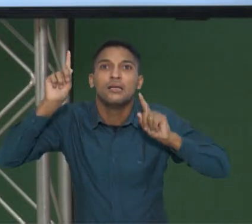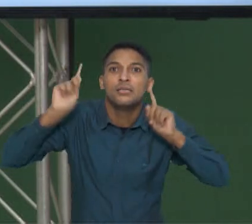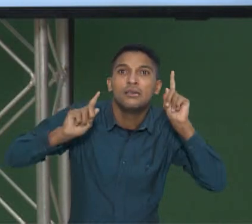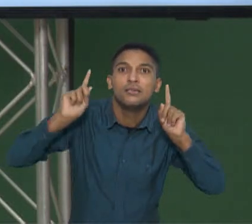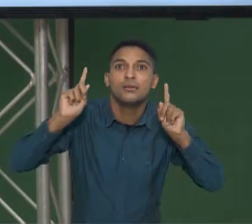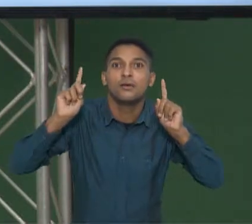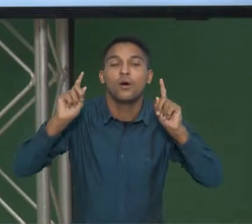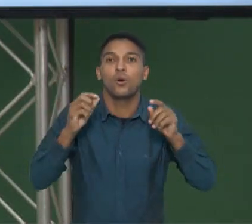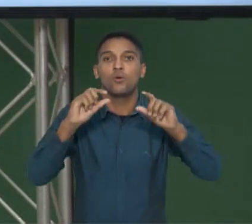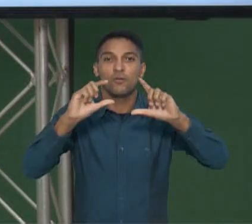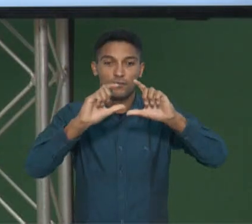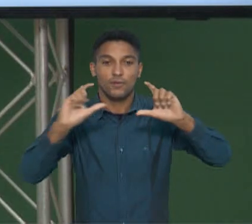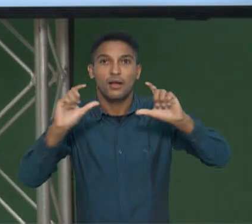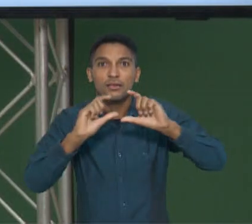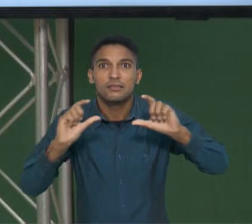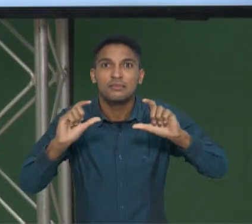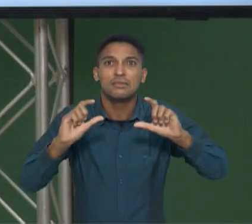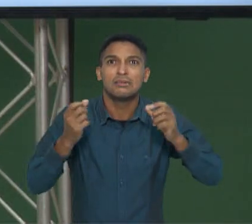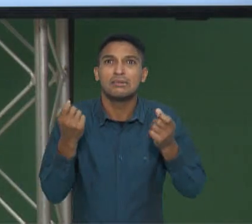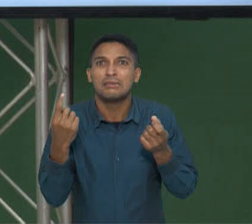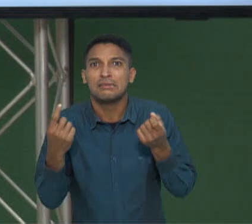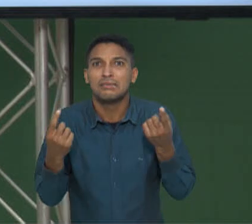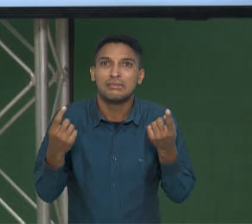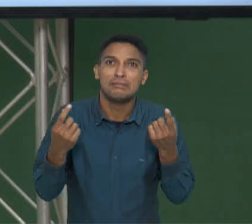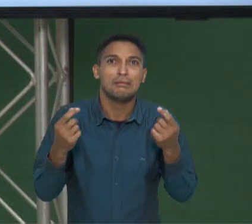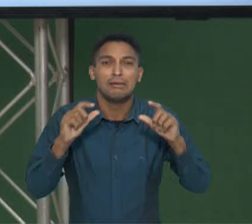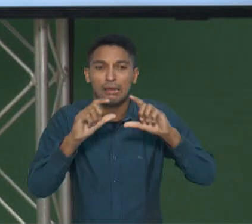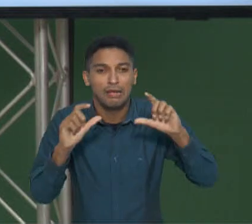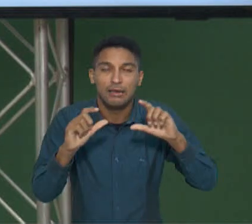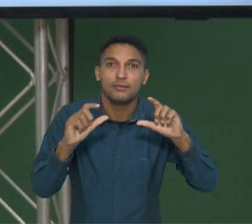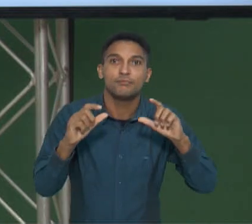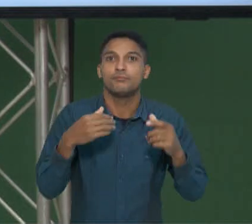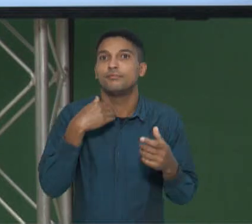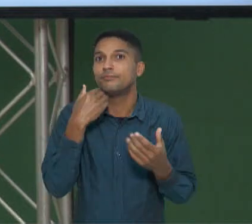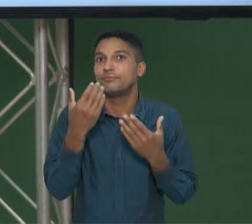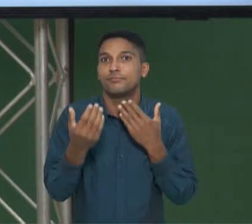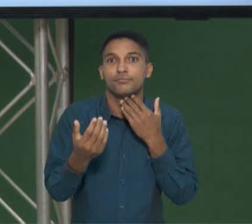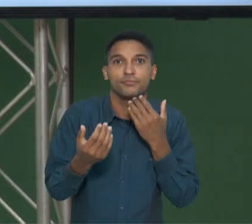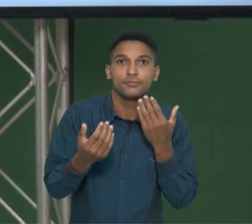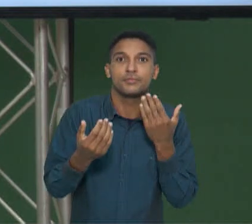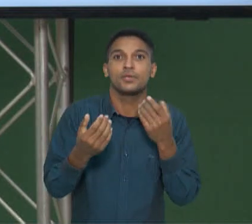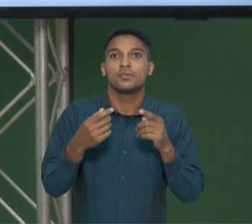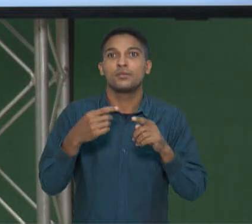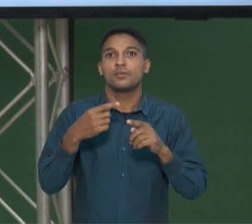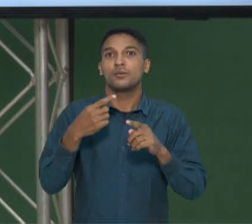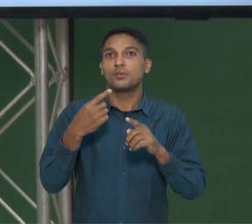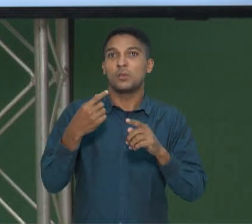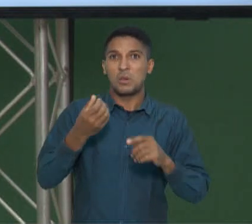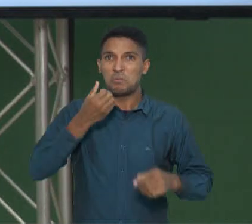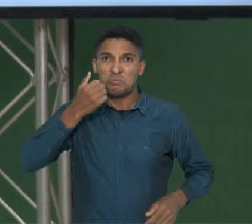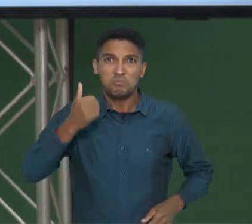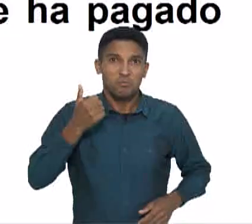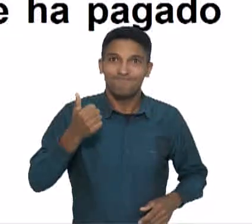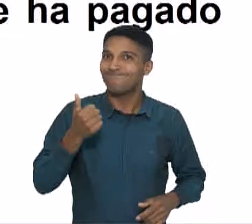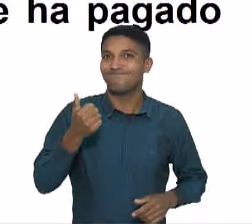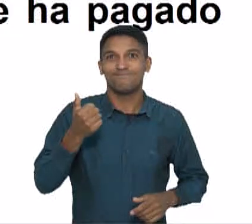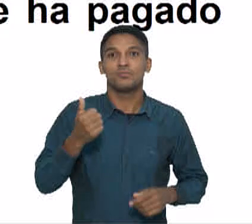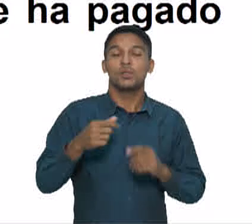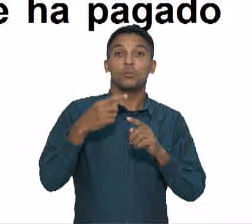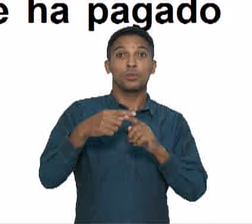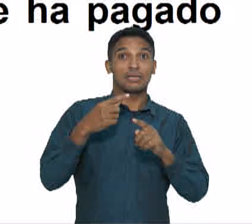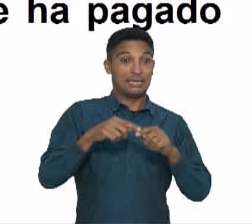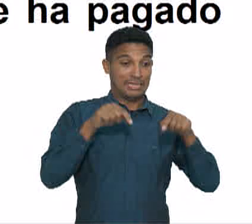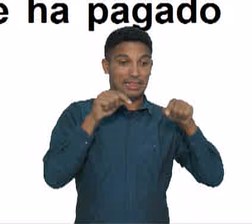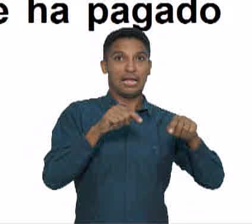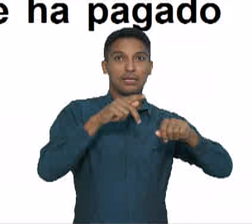foi tão satisfatório. Por quê? Porque ainda não é o uso padrão da língua estrangeira. E esse